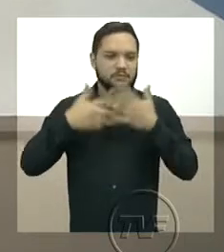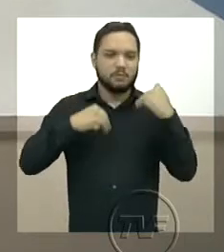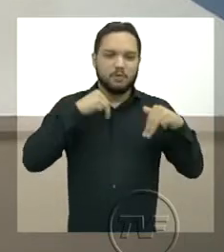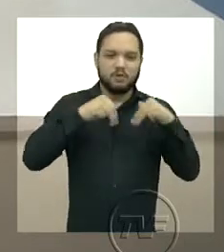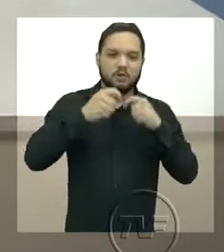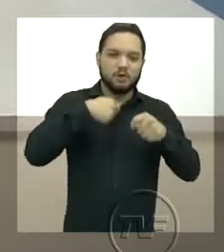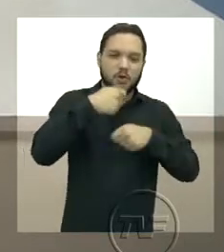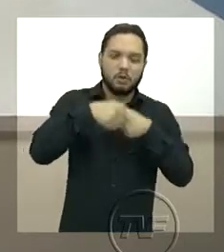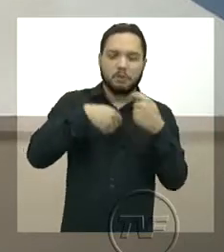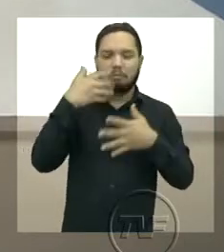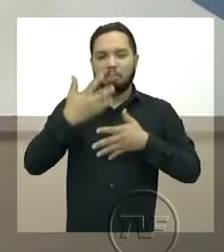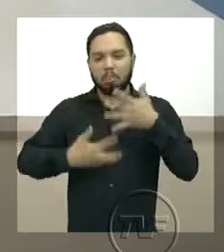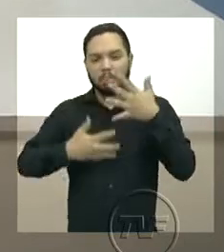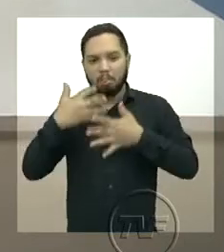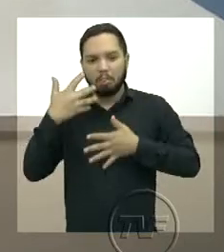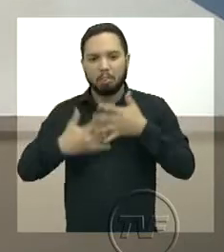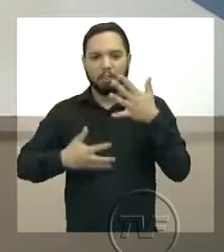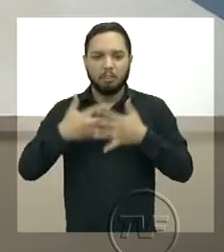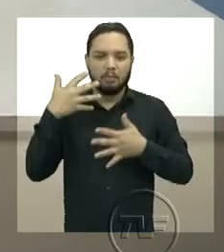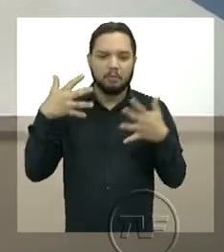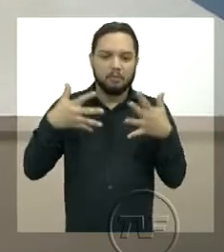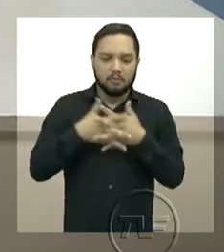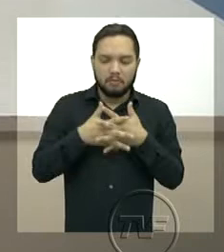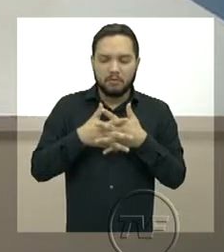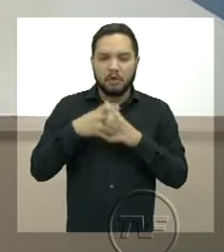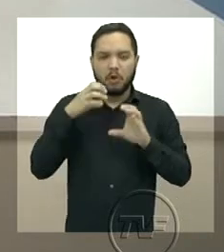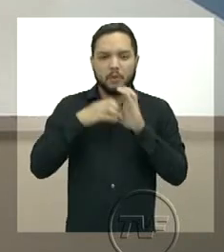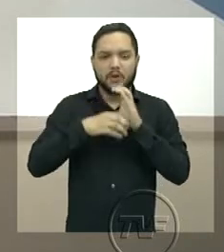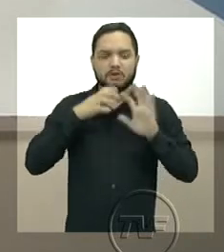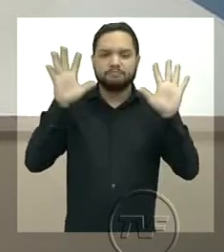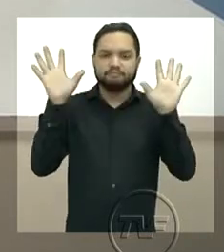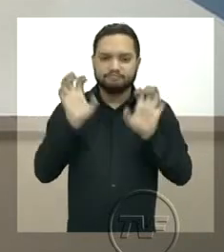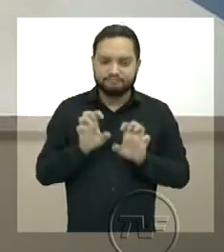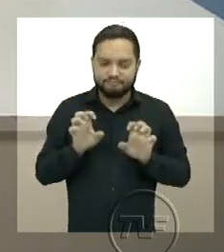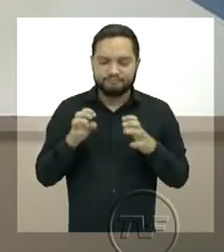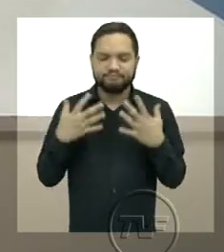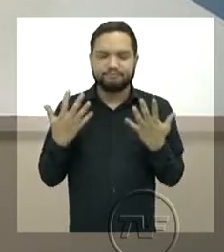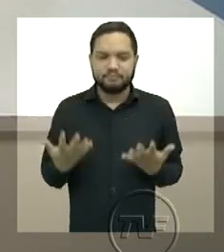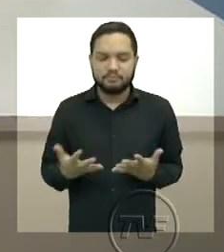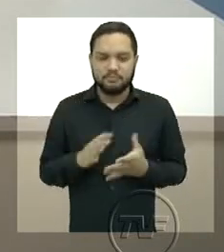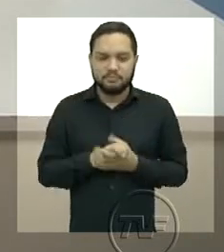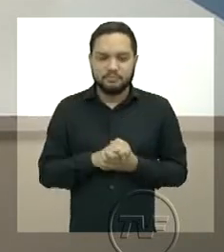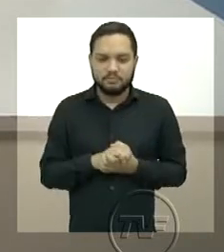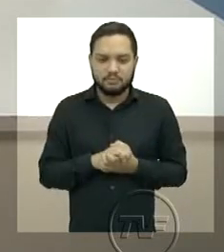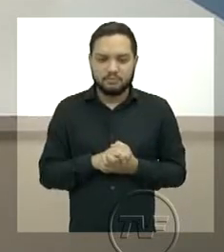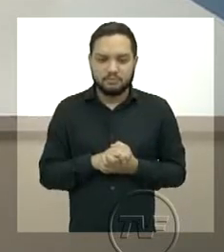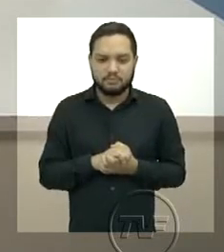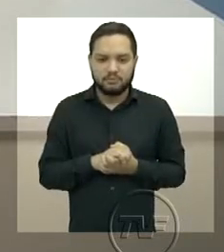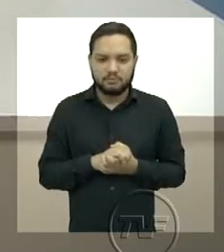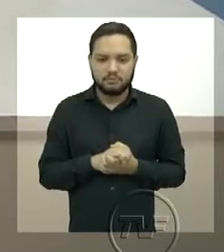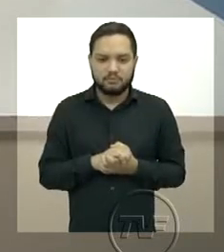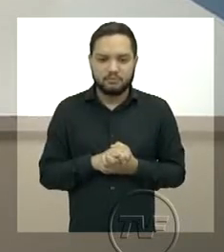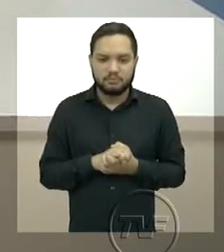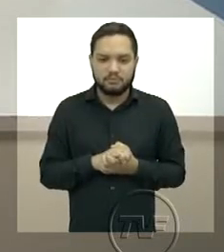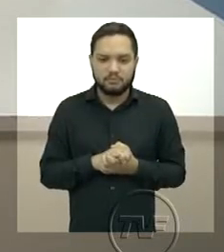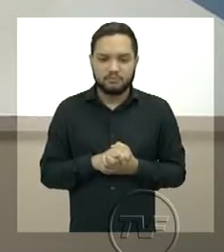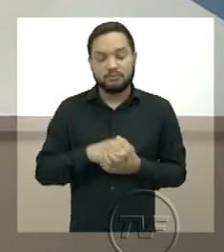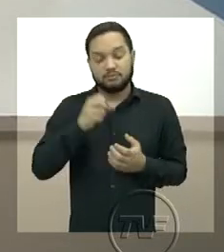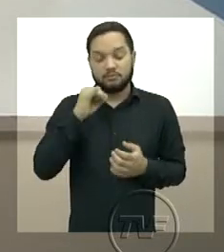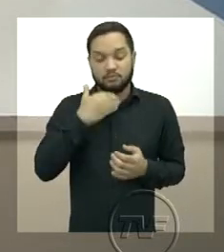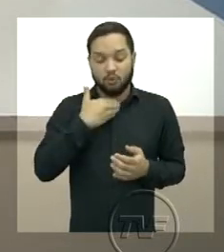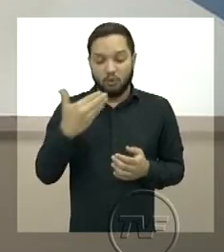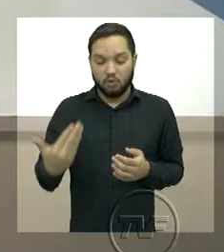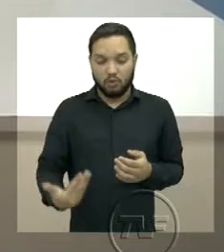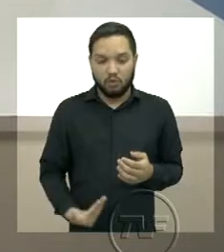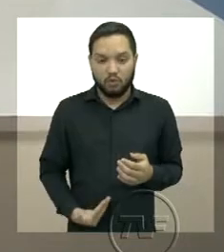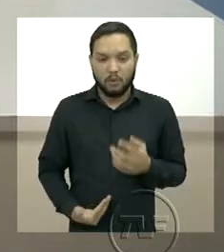e acabava gerando ruído de comunicação. E a gente teve, assim, um passo como se o governo